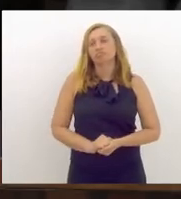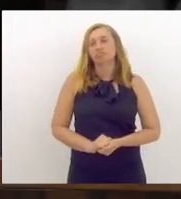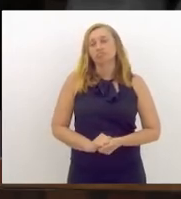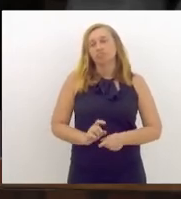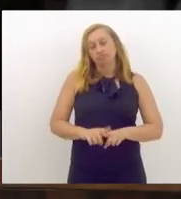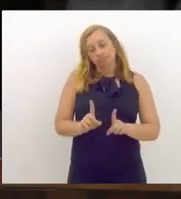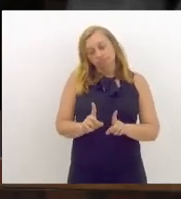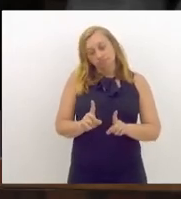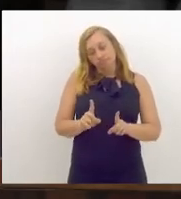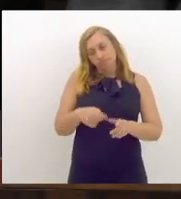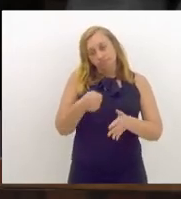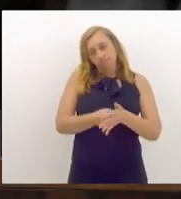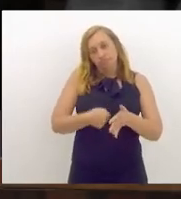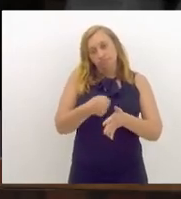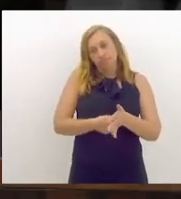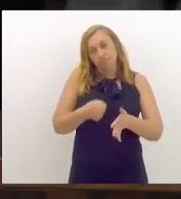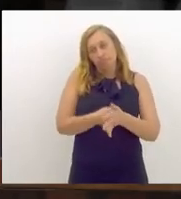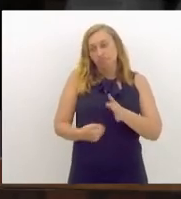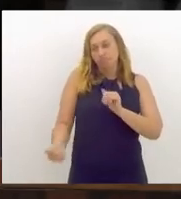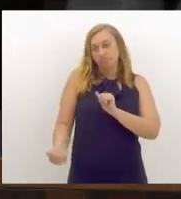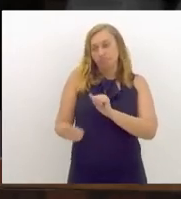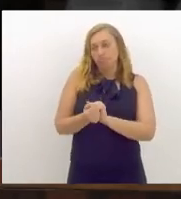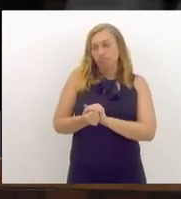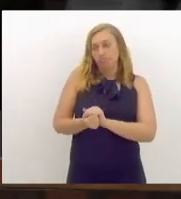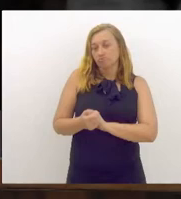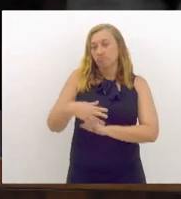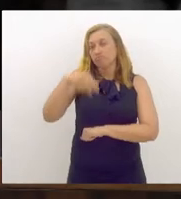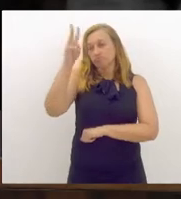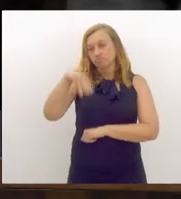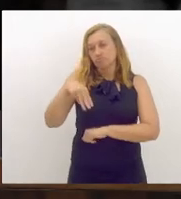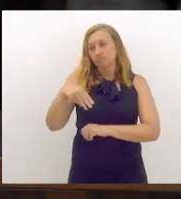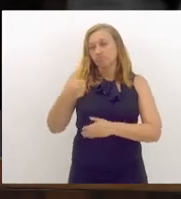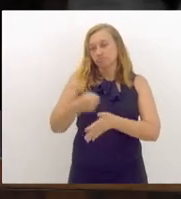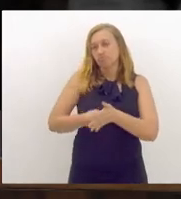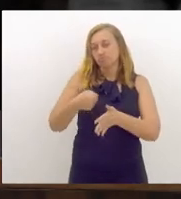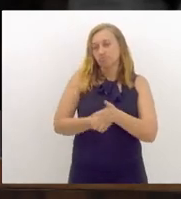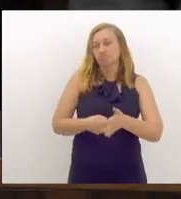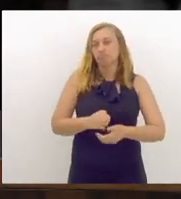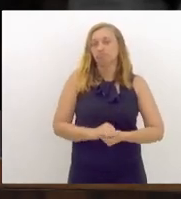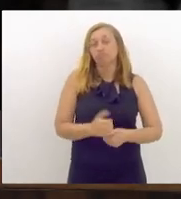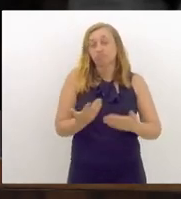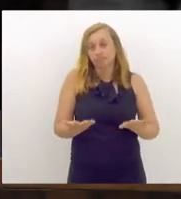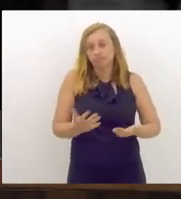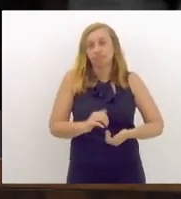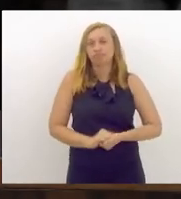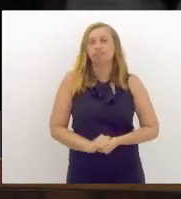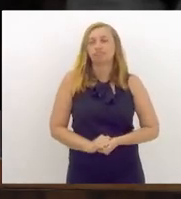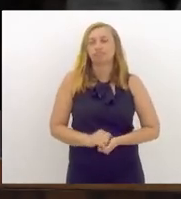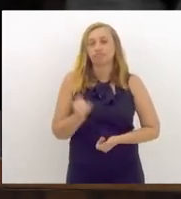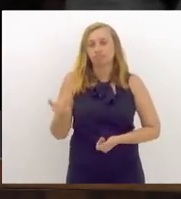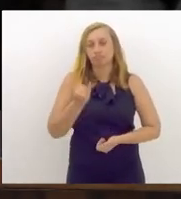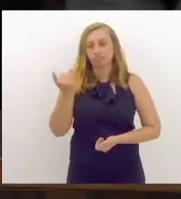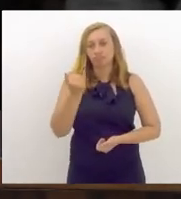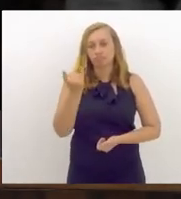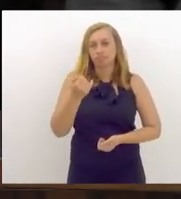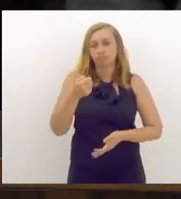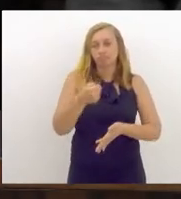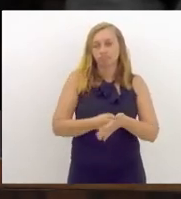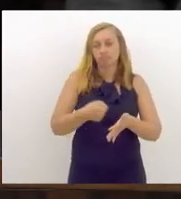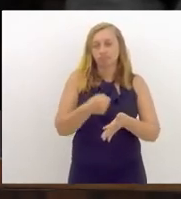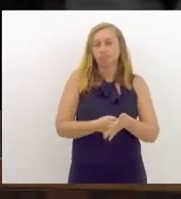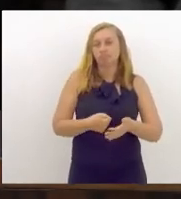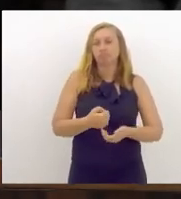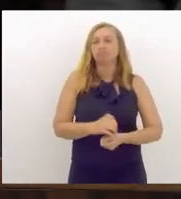lutamos tivemos do lado de quem lutou né e enfim importante resistimos ali